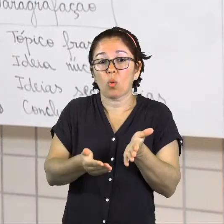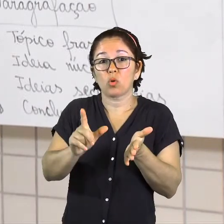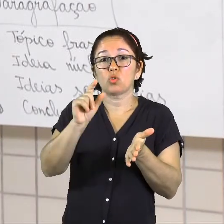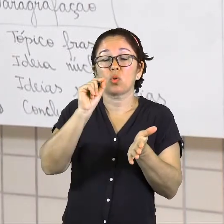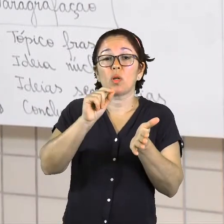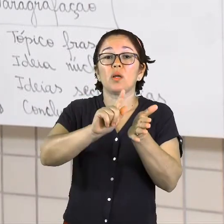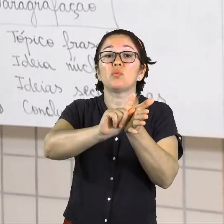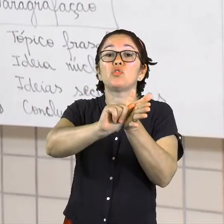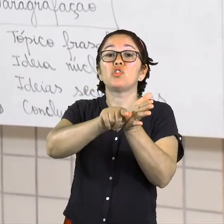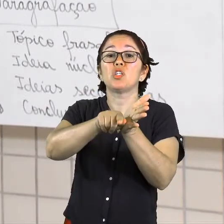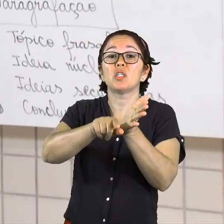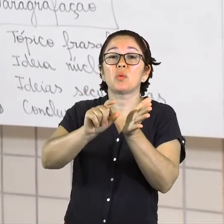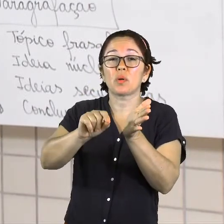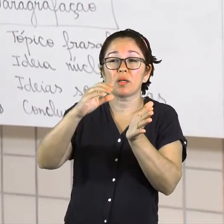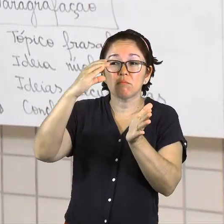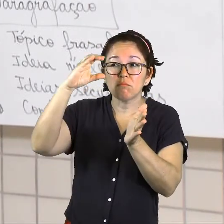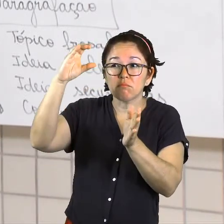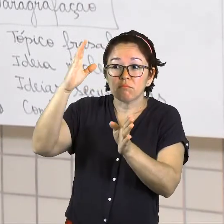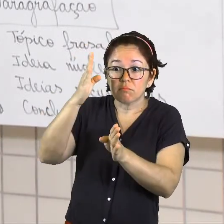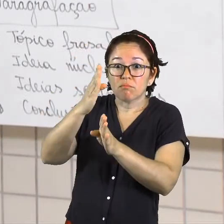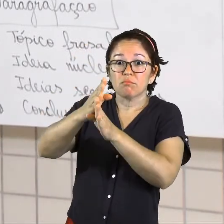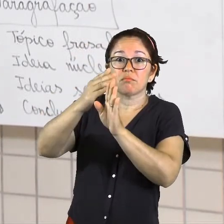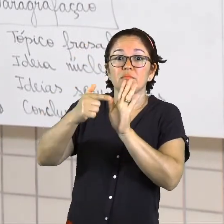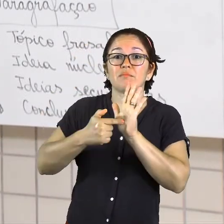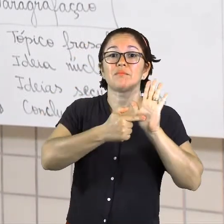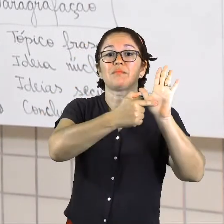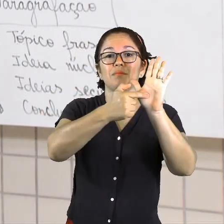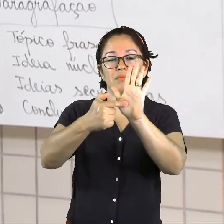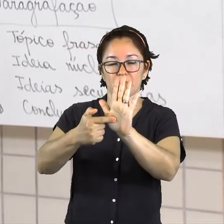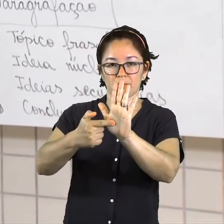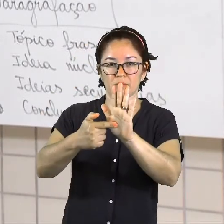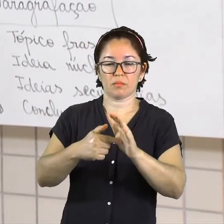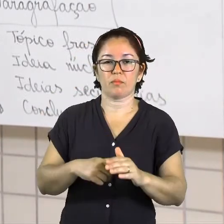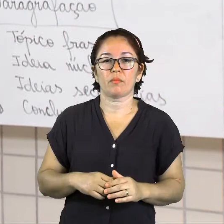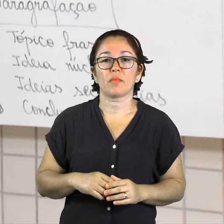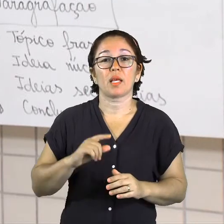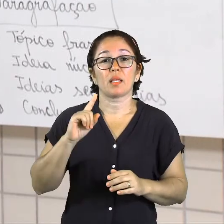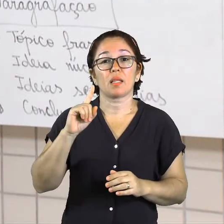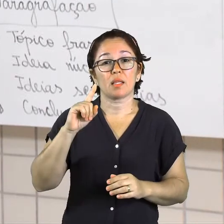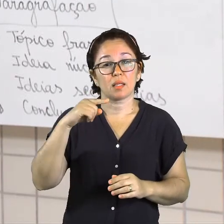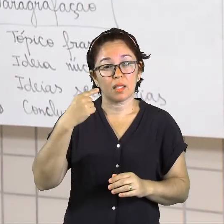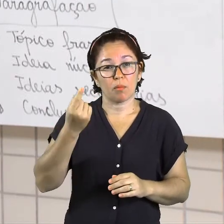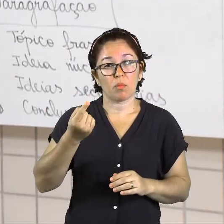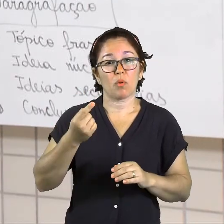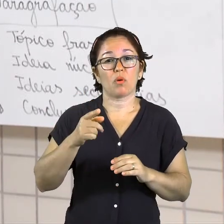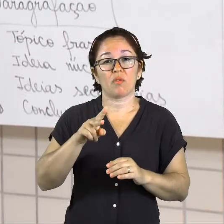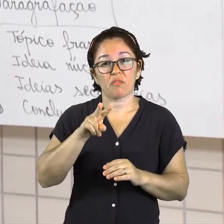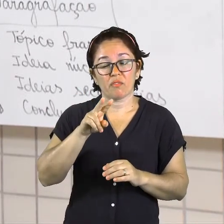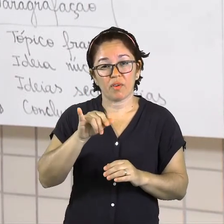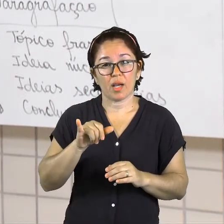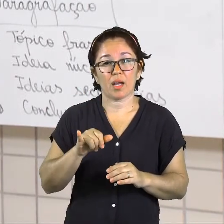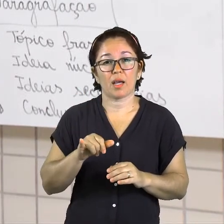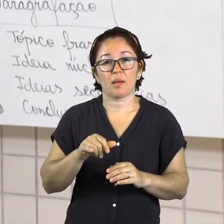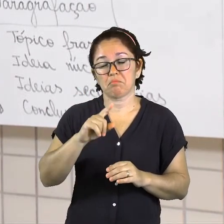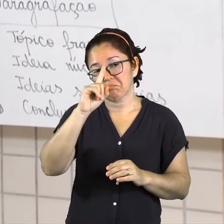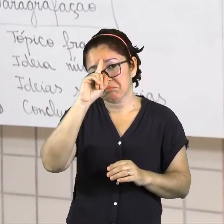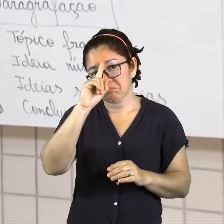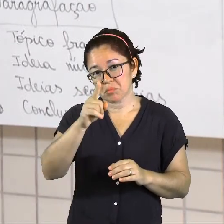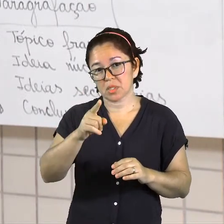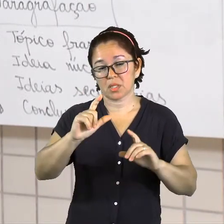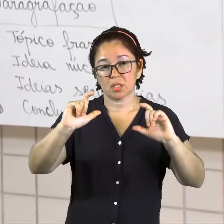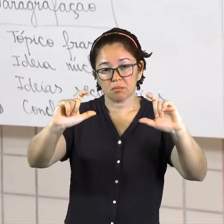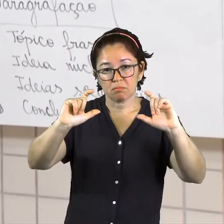científica. Então, lá no bloco dessa quinzena, vocês vão ter um pedido aí, uma solicitação de produção a partir